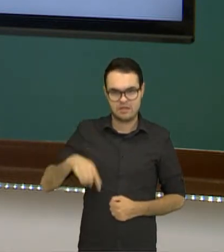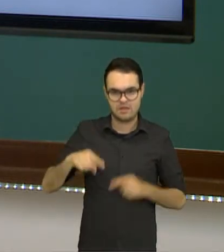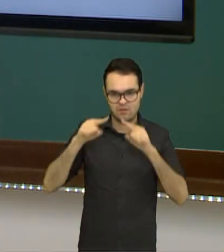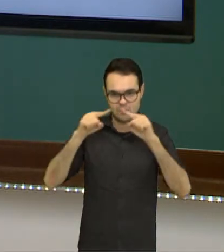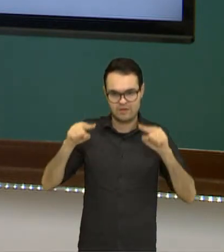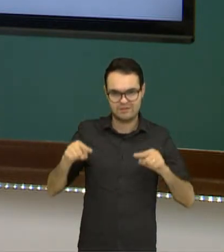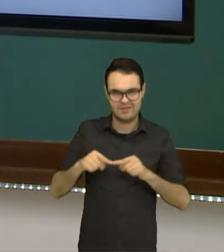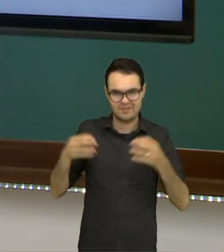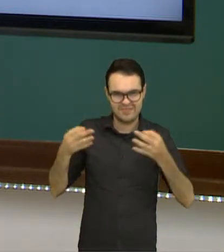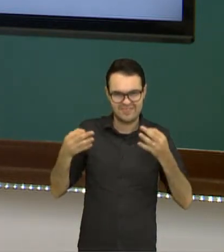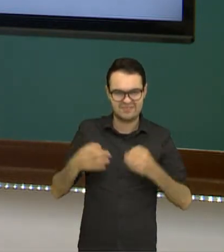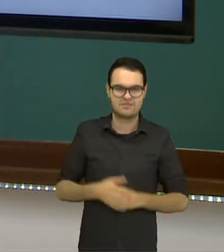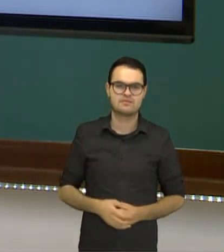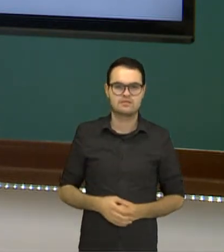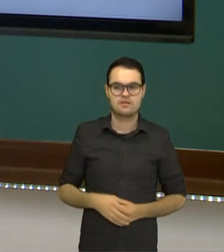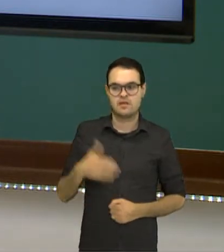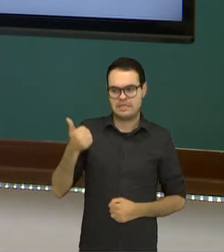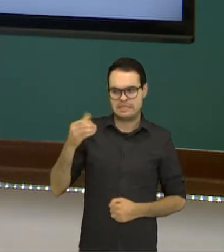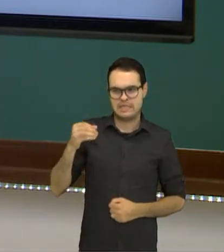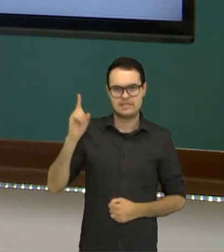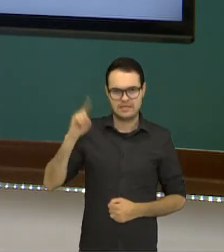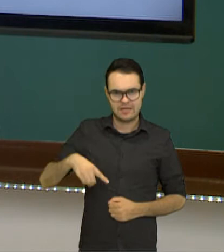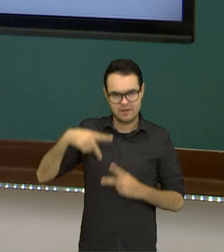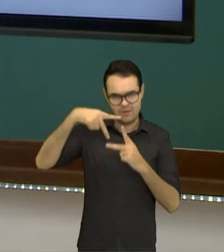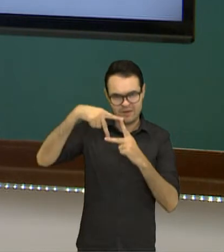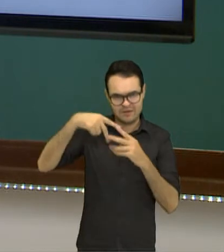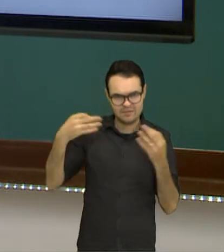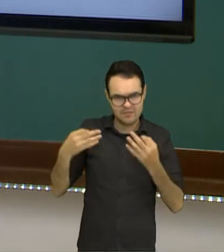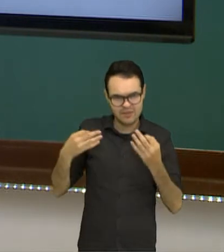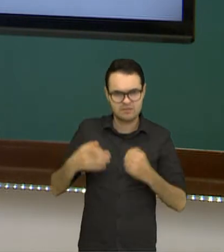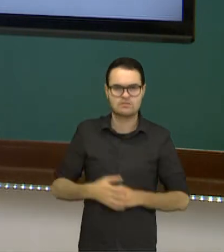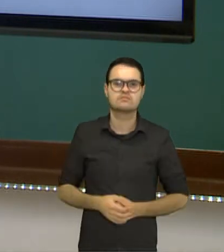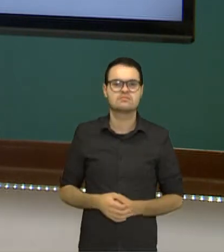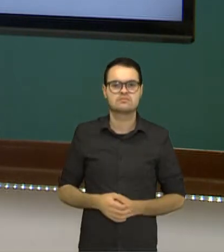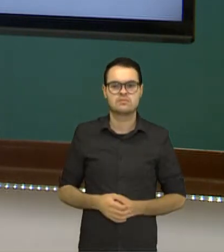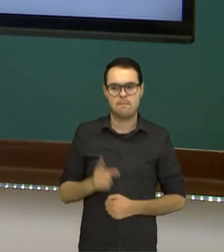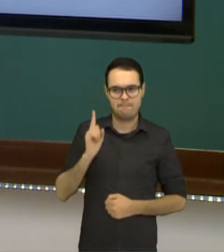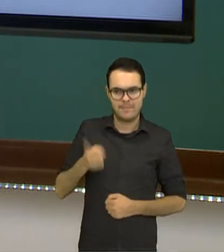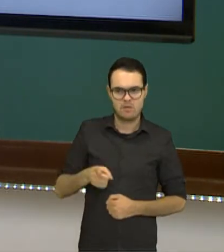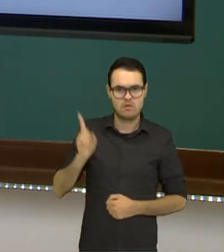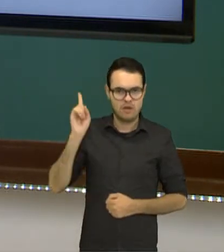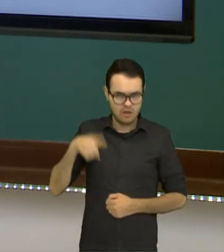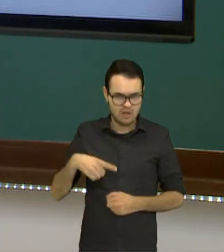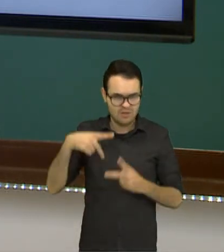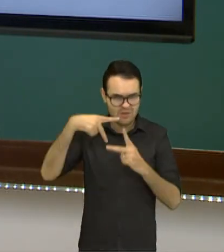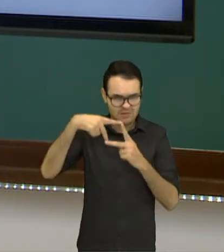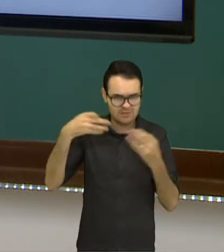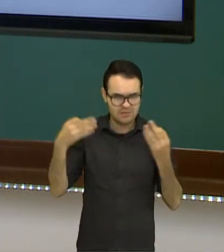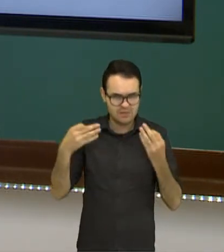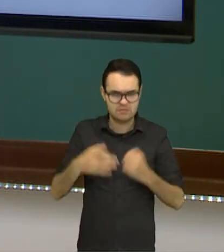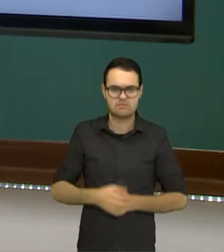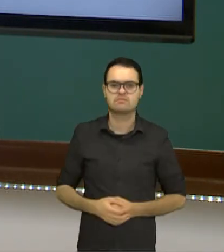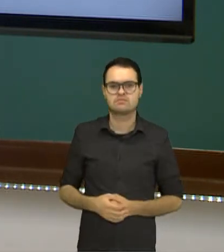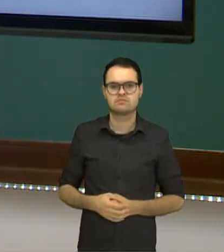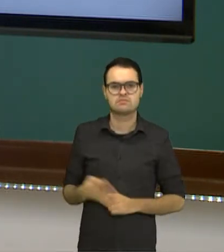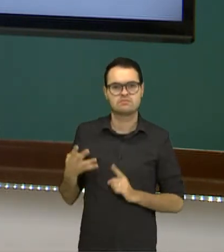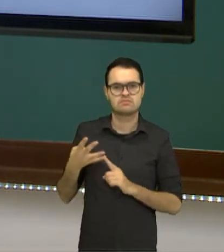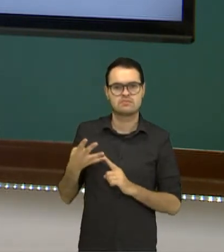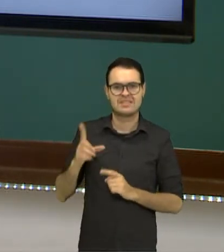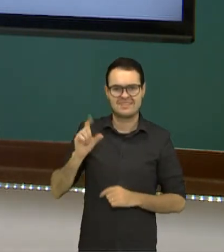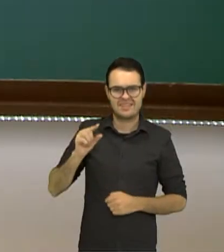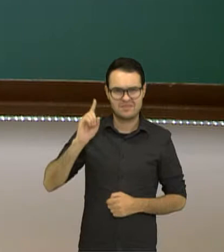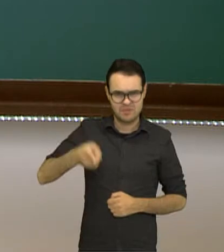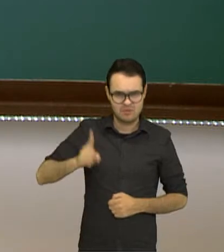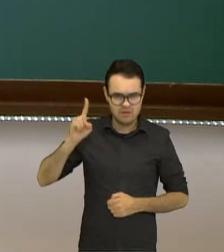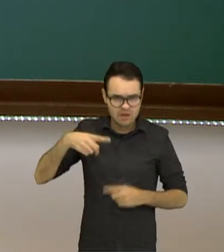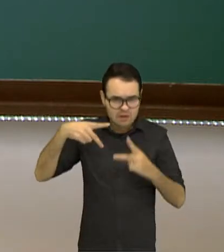perfeito? 10 é um número quadrado perfeito? 1000 é um número quadrado perfeito? E 10.000 é um